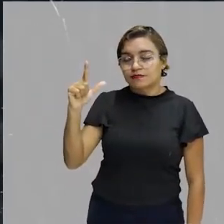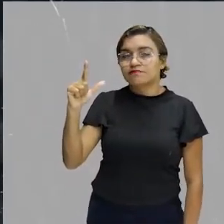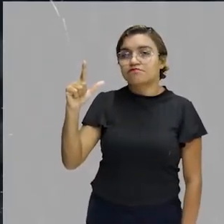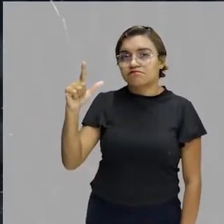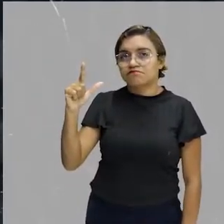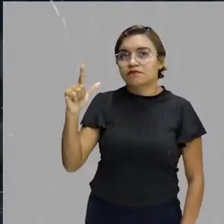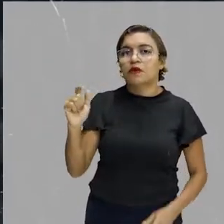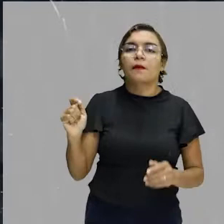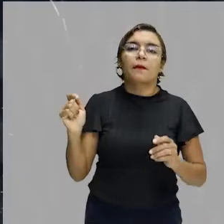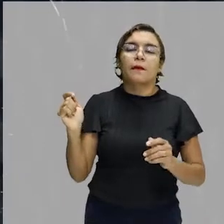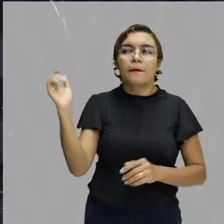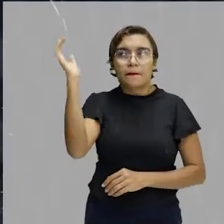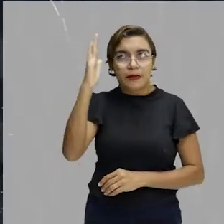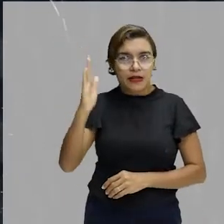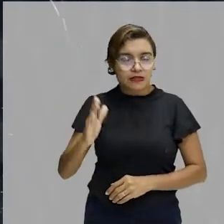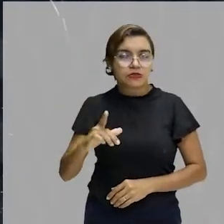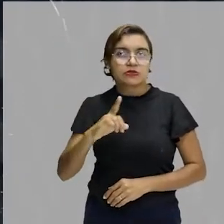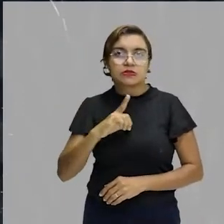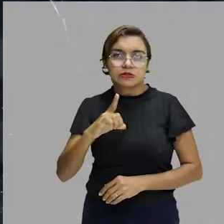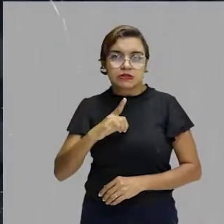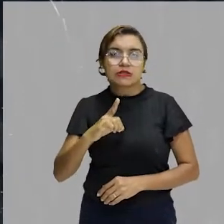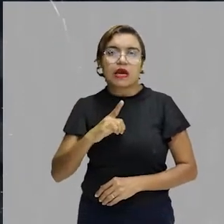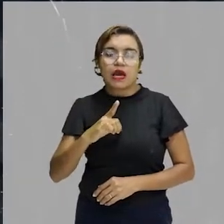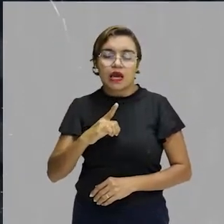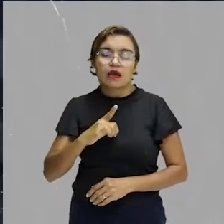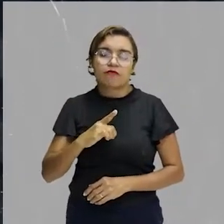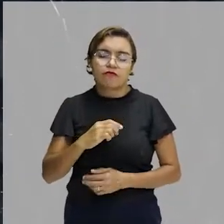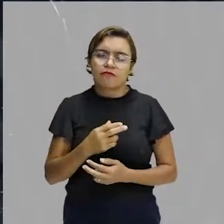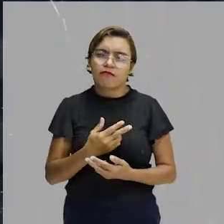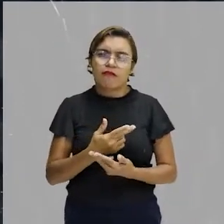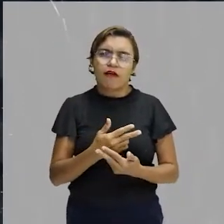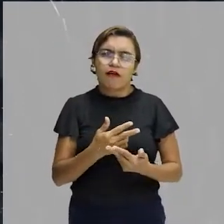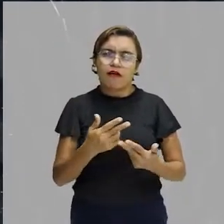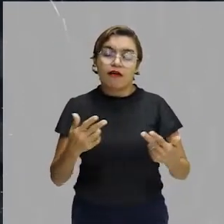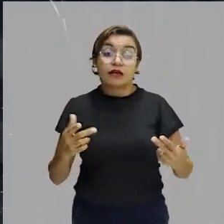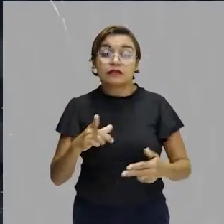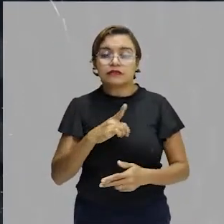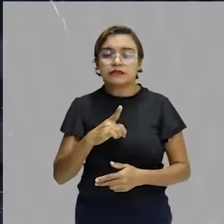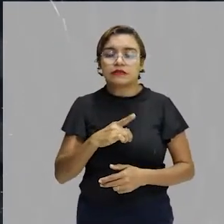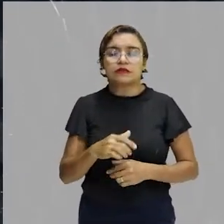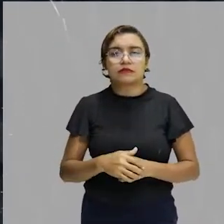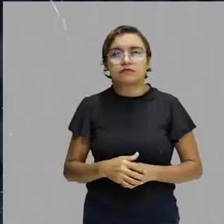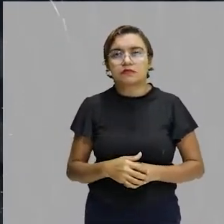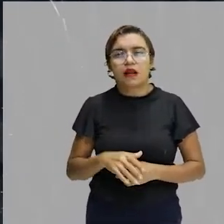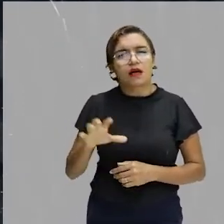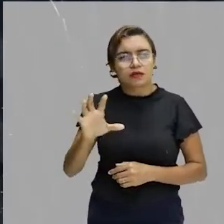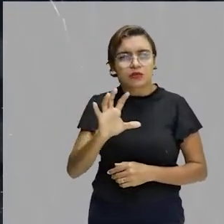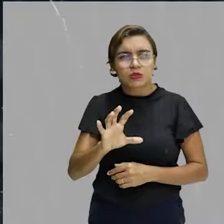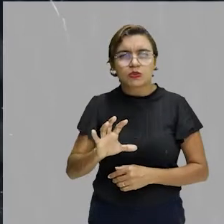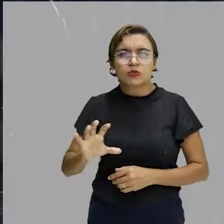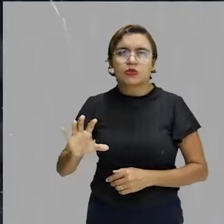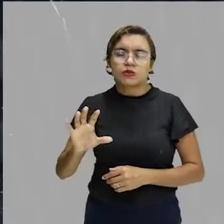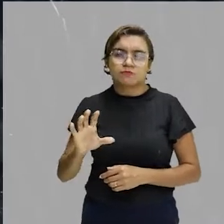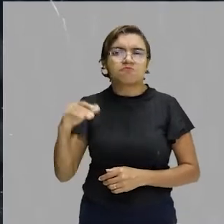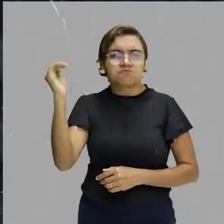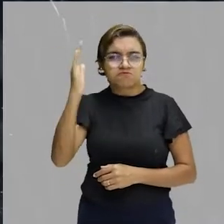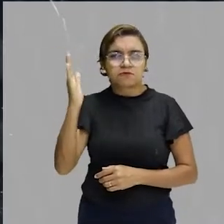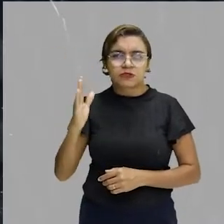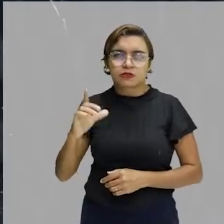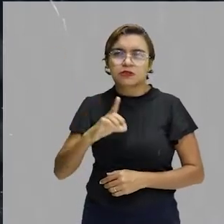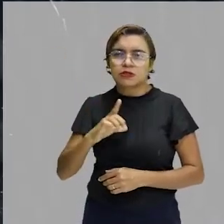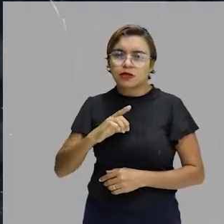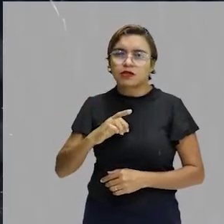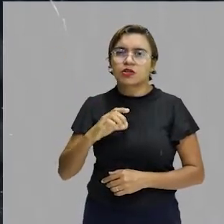grande potencial por estar aí entre as zonas aí tropicais, né, próximo aí das zonas equatoriais, ou seja, o Brasil tem uma